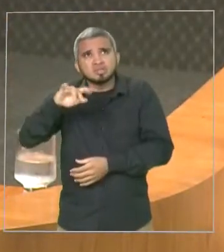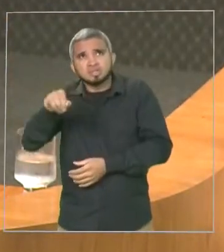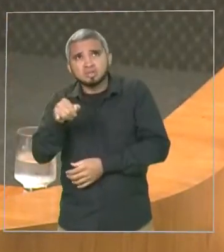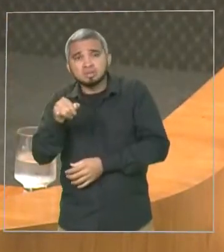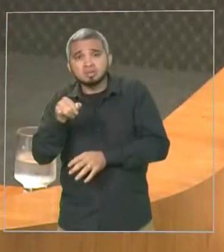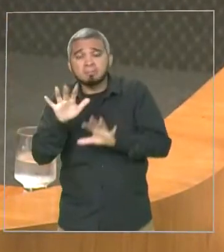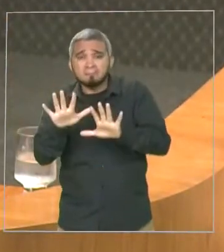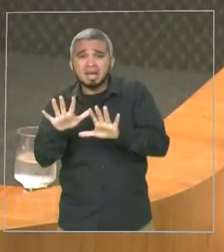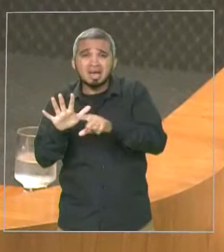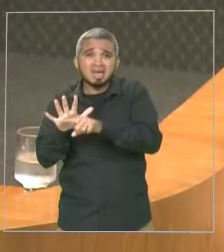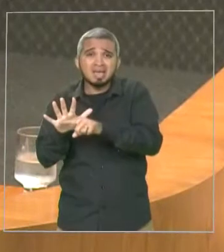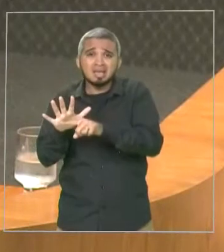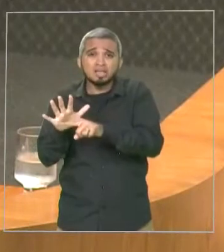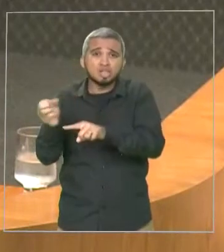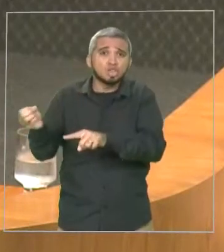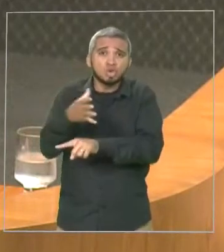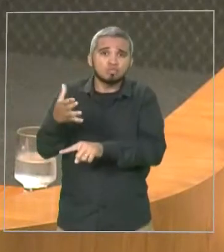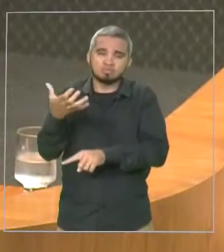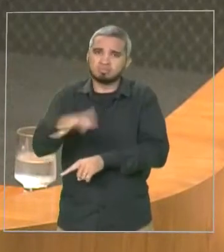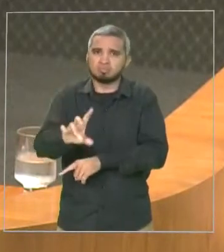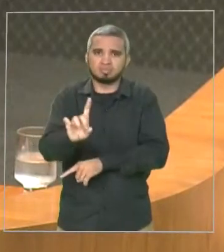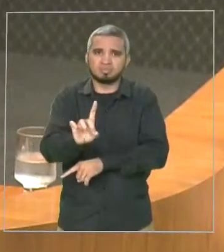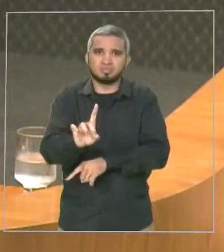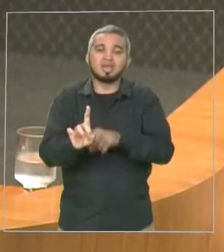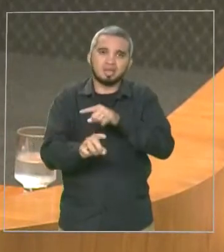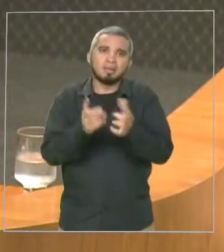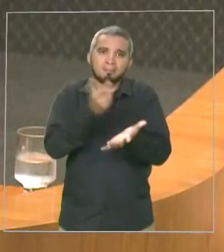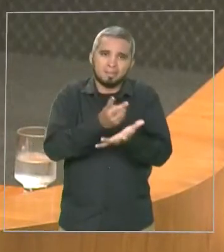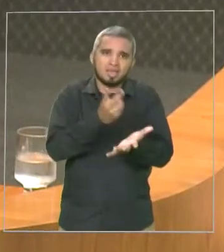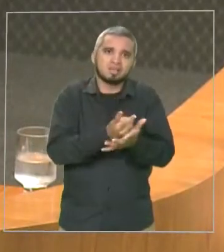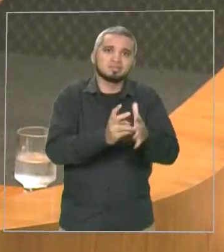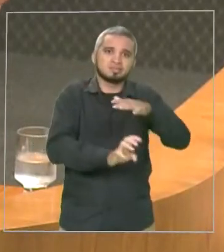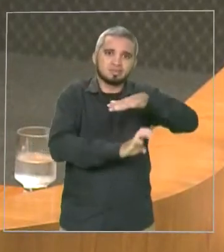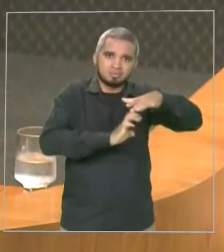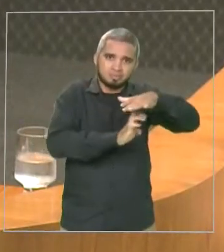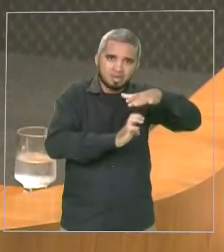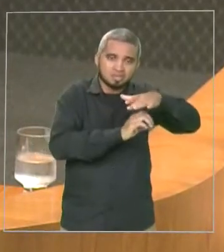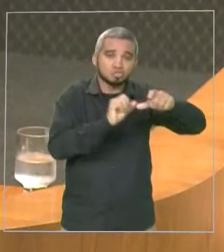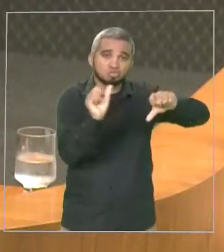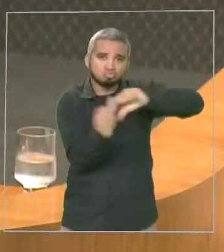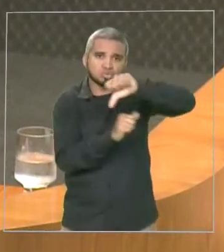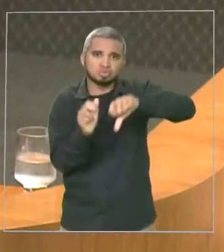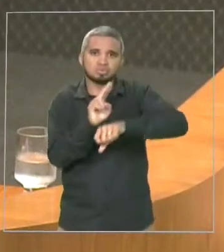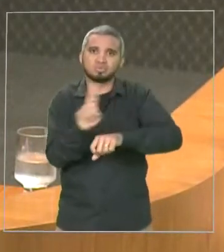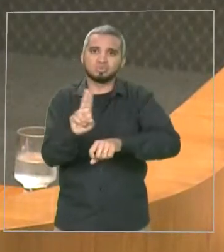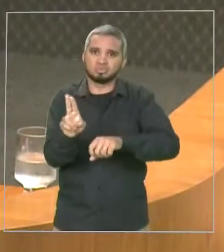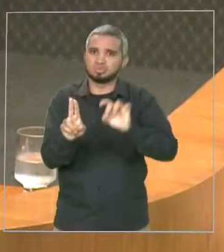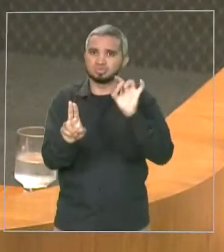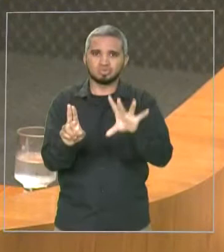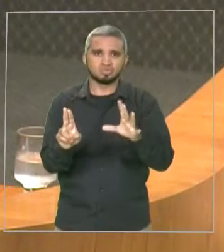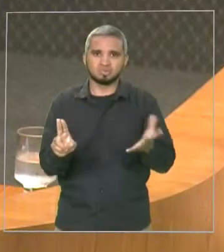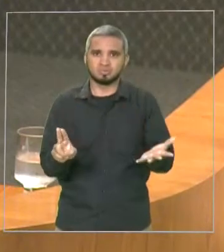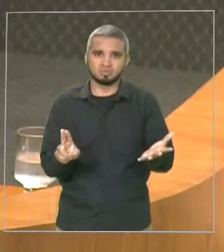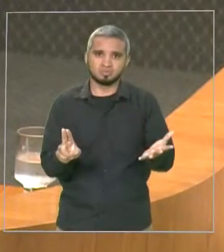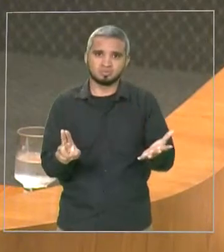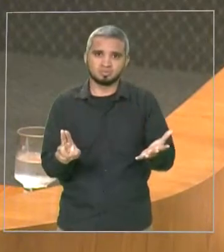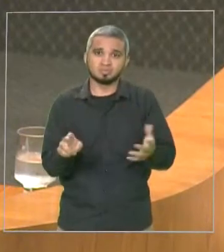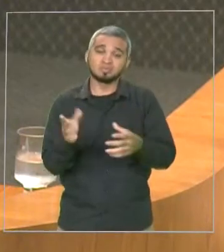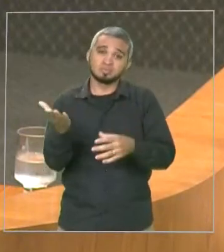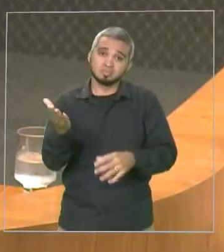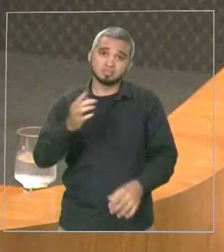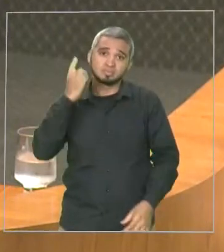aqui, queria esclarecer a questão do sorvete. O deputado Adilásio falou claramente aqui, nos